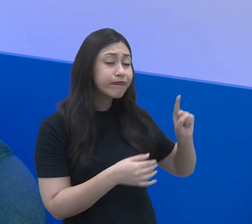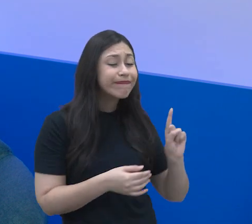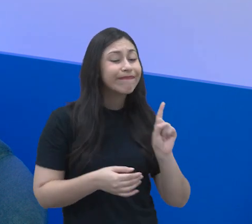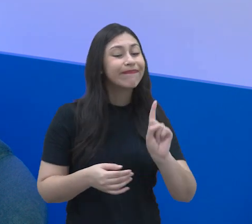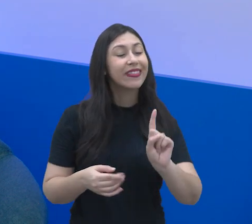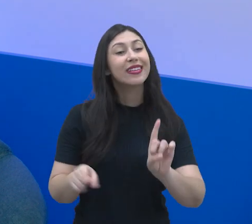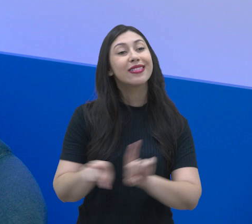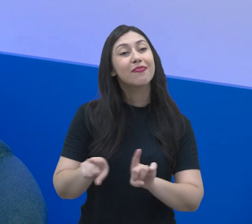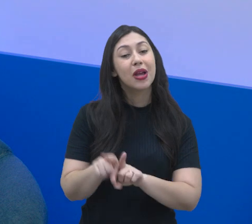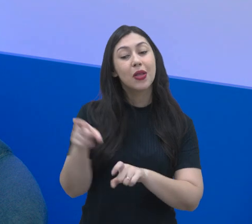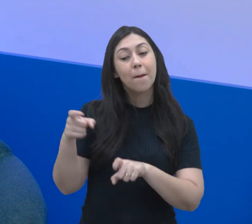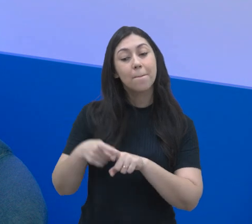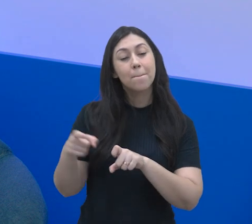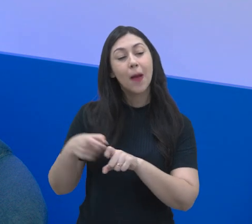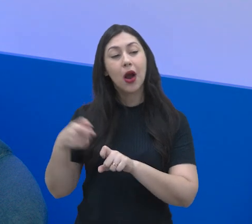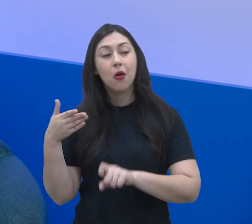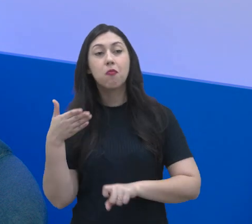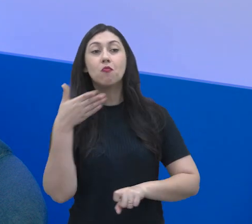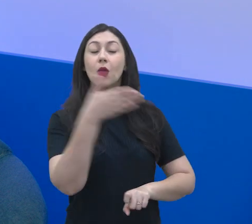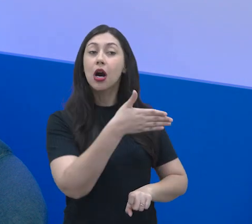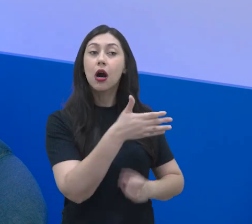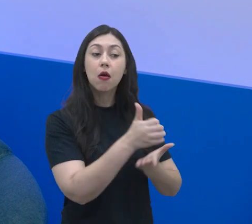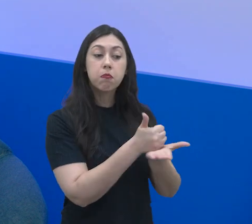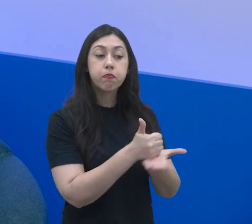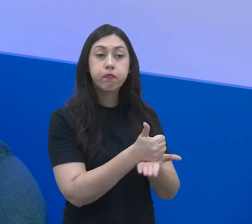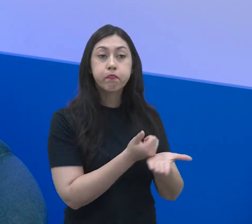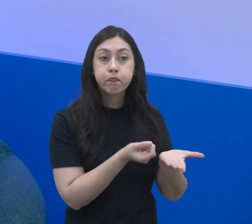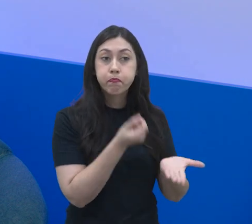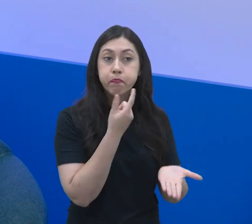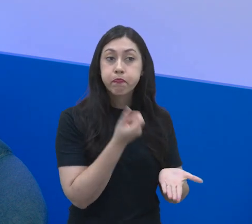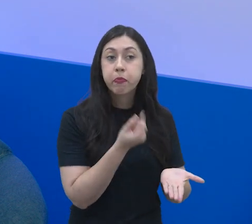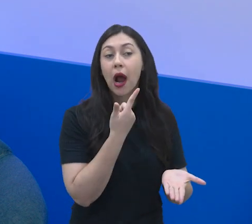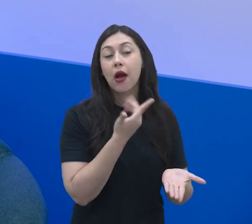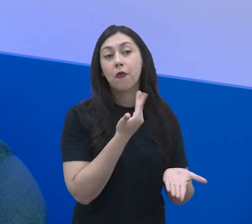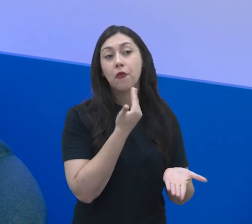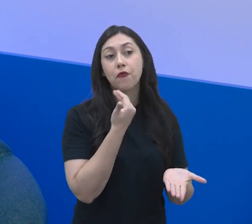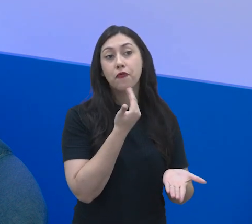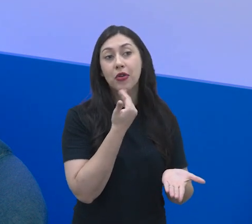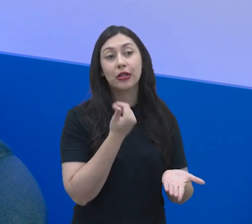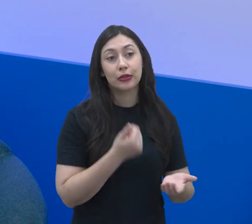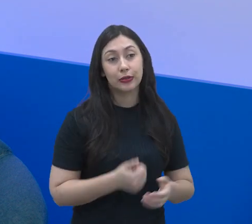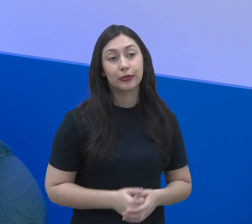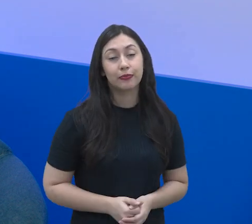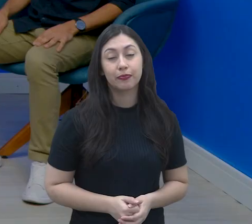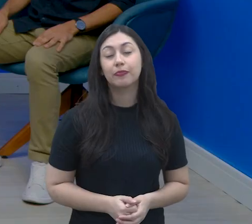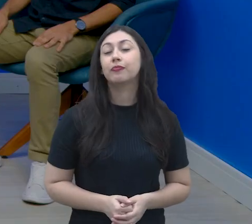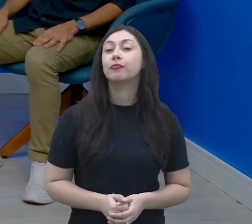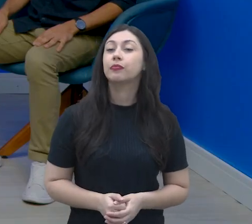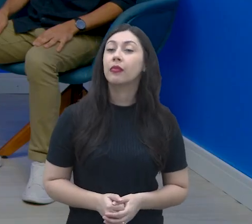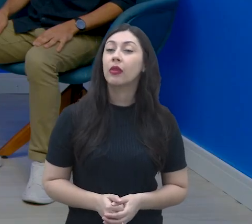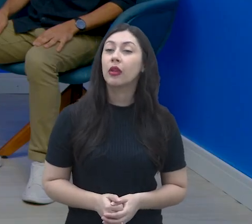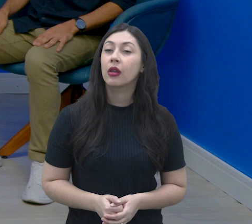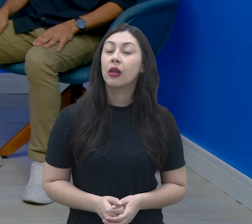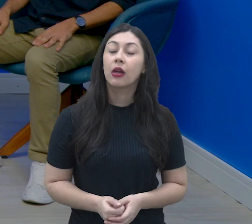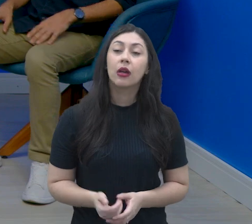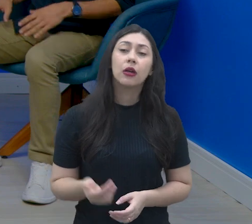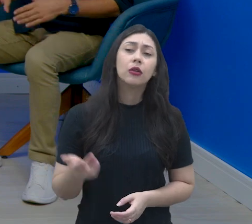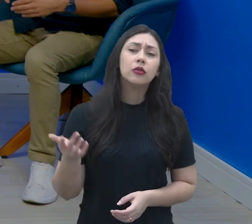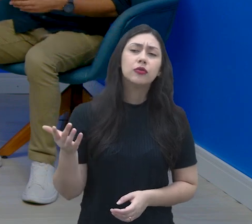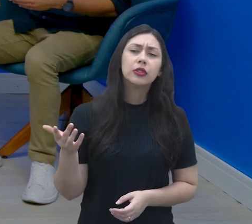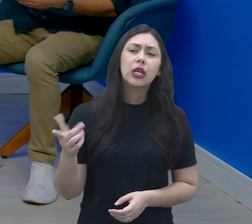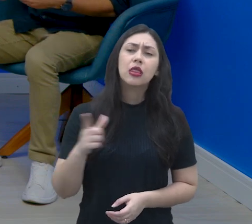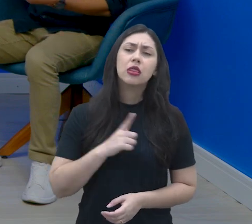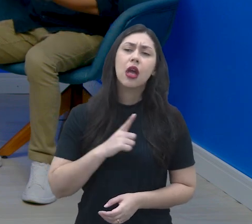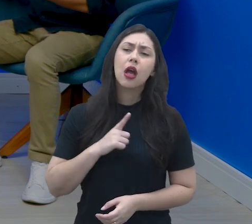atendimento, quanto do médico chegar ao paciente, a parte farmacêutica também, no sistema como um todo. Uhum. Doutora, você